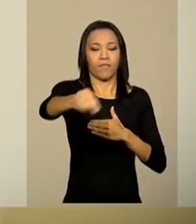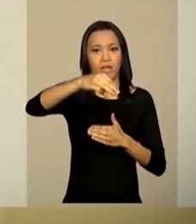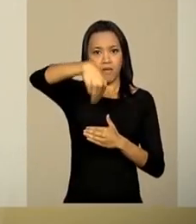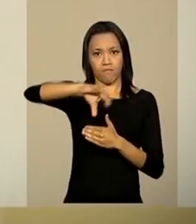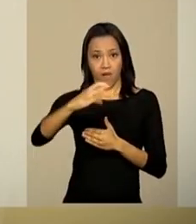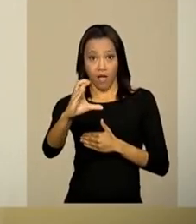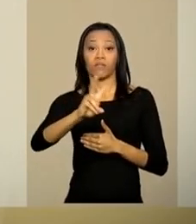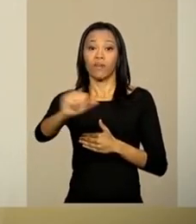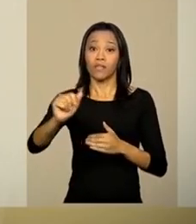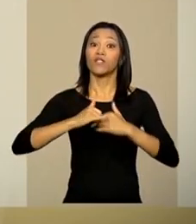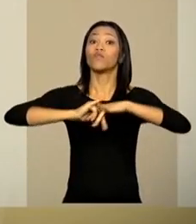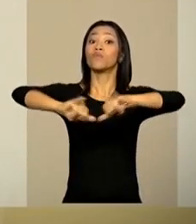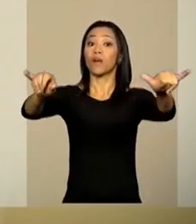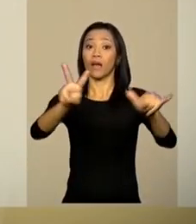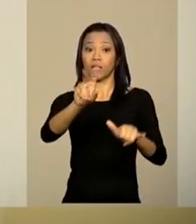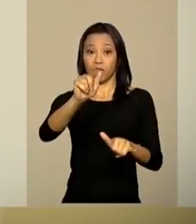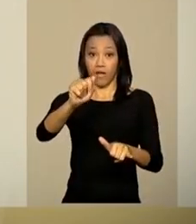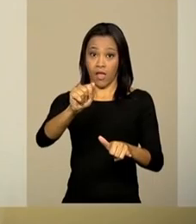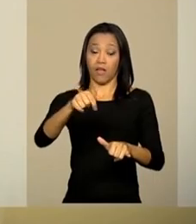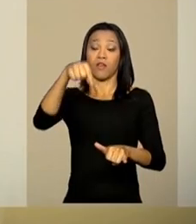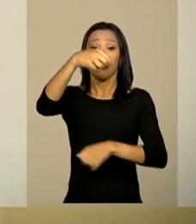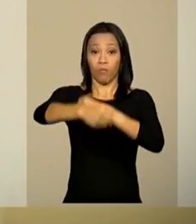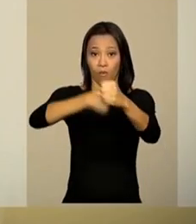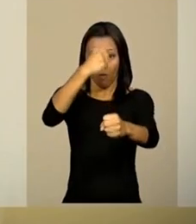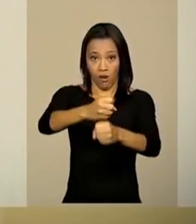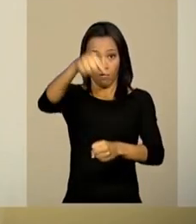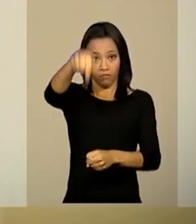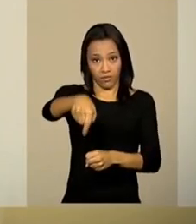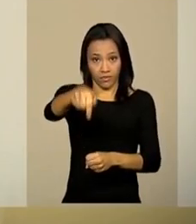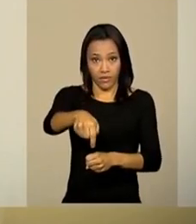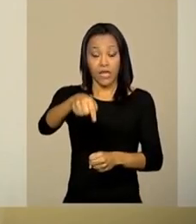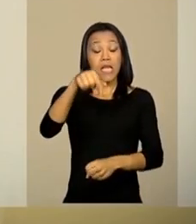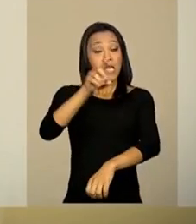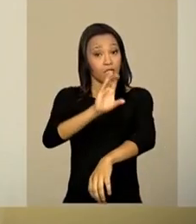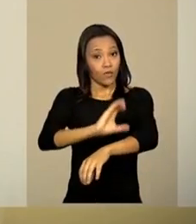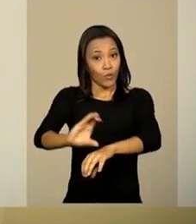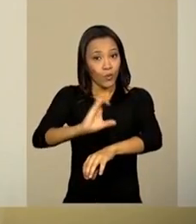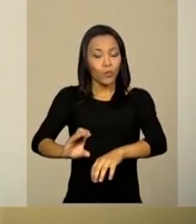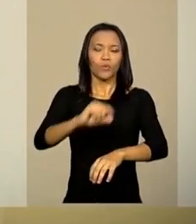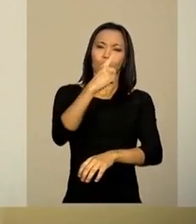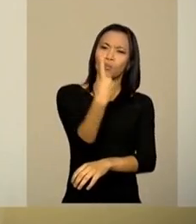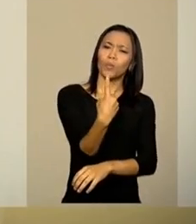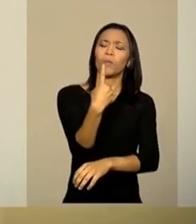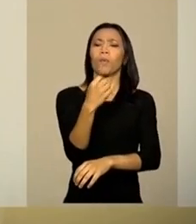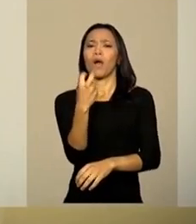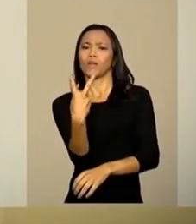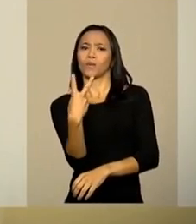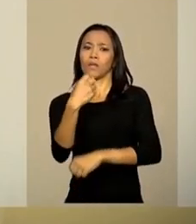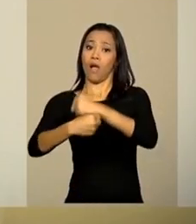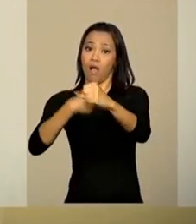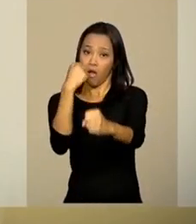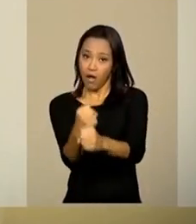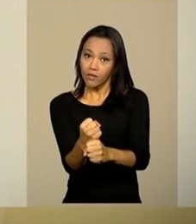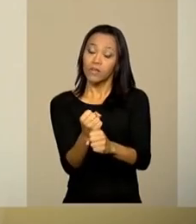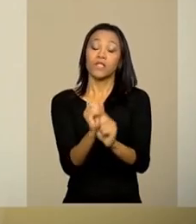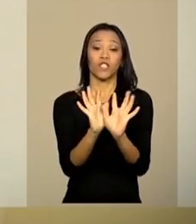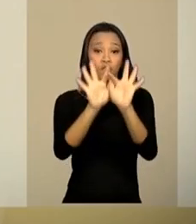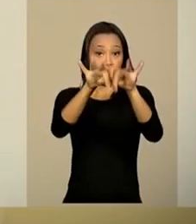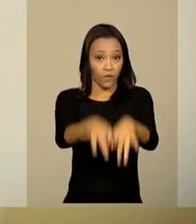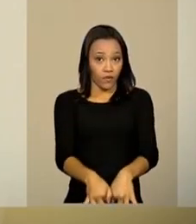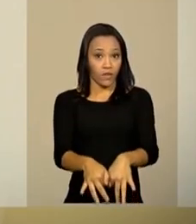divulgadas as vagas para 2014. Com esse curso que dura de 1 a 2 anos, o estudante que concluiu o